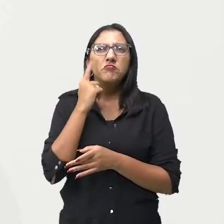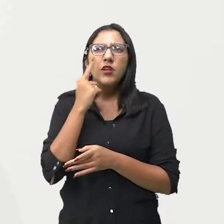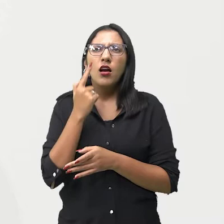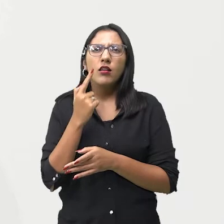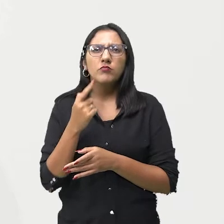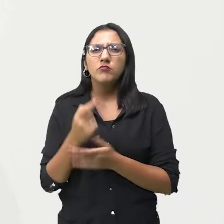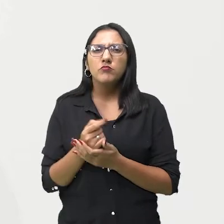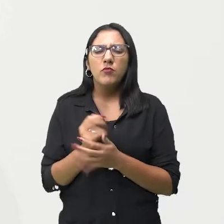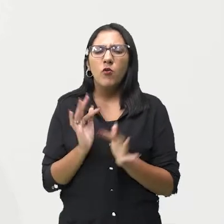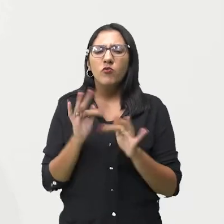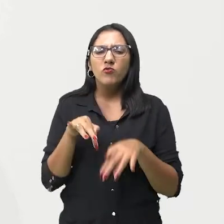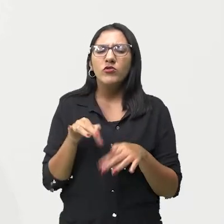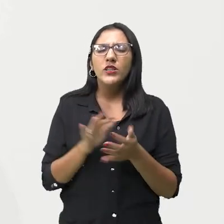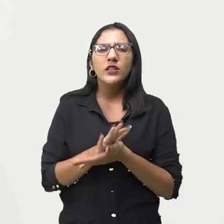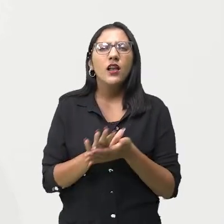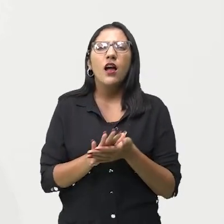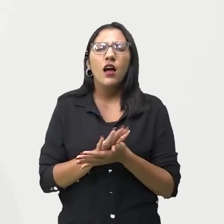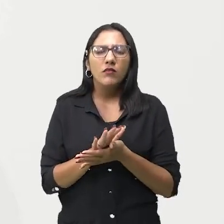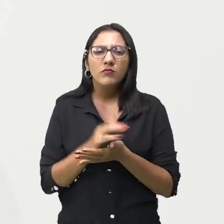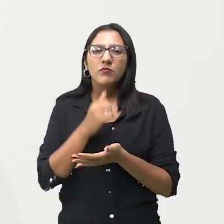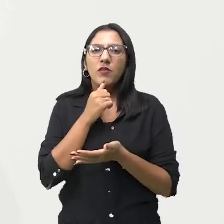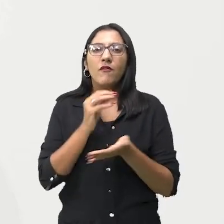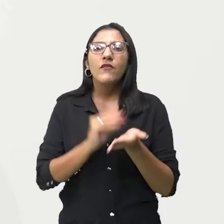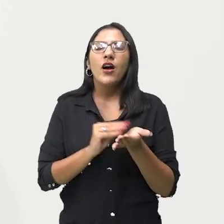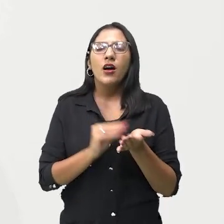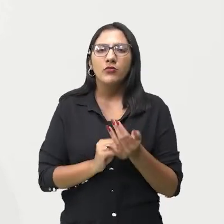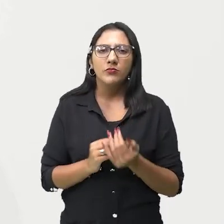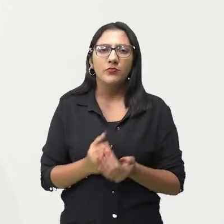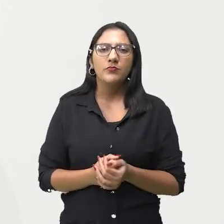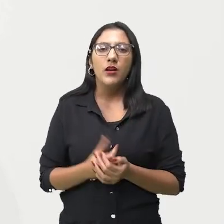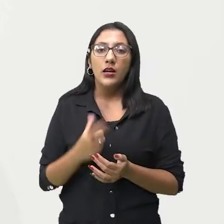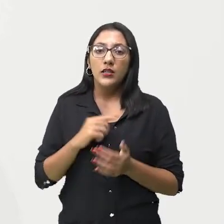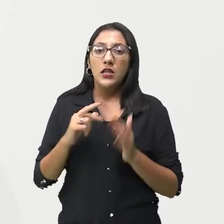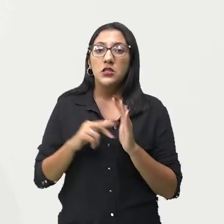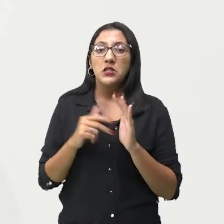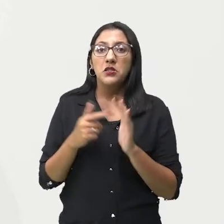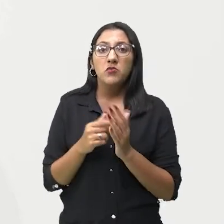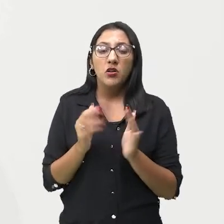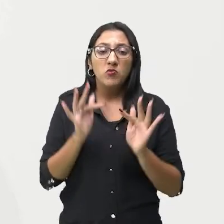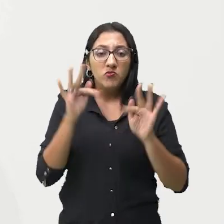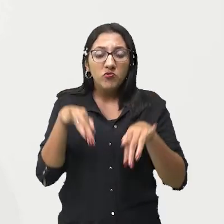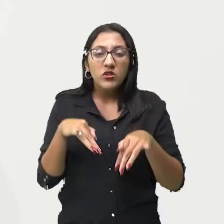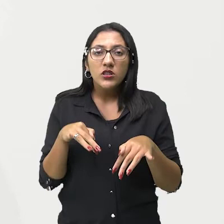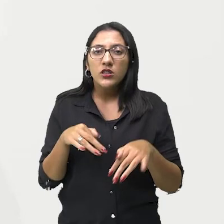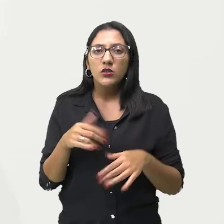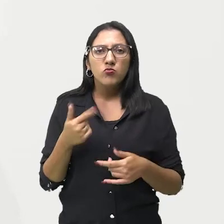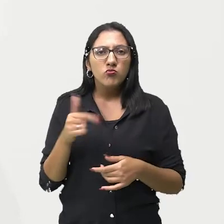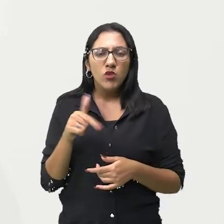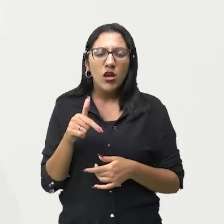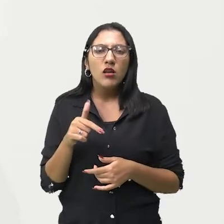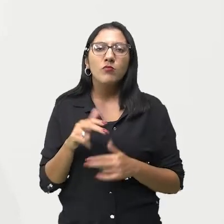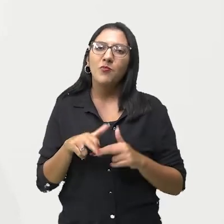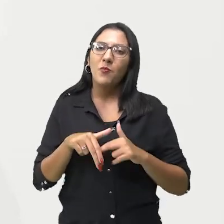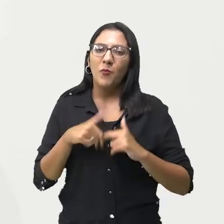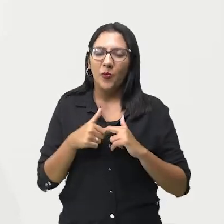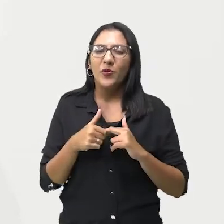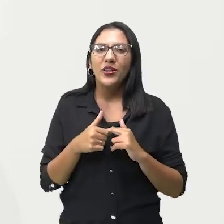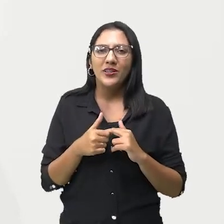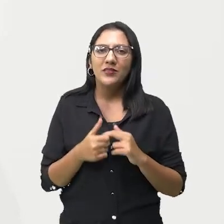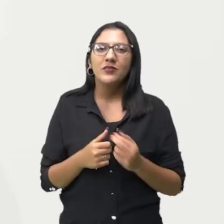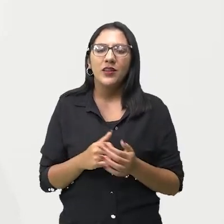em aberta, inacabada. E como ela fica inacabada, não terminou, por isso é que a gente chama